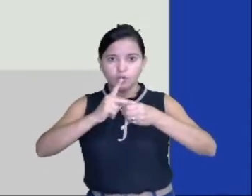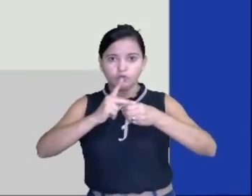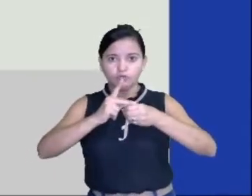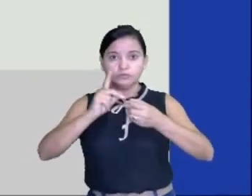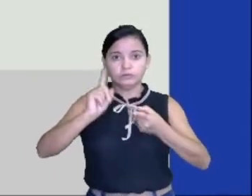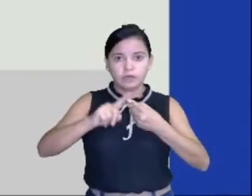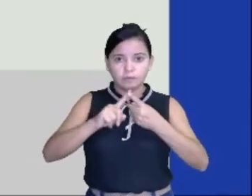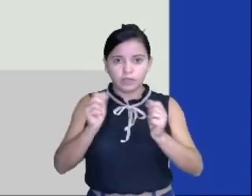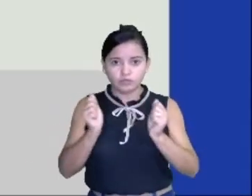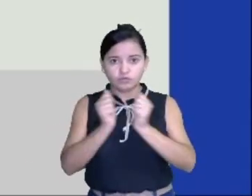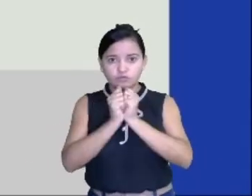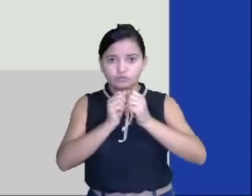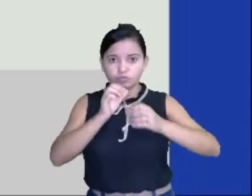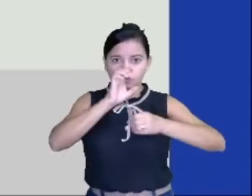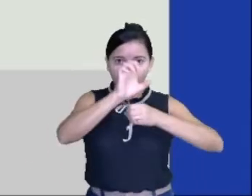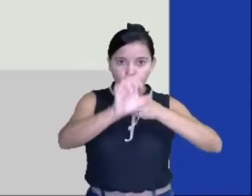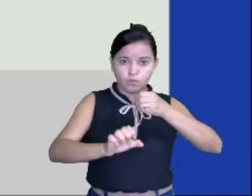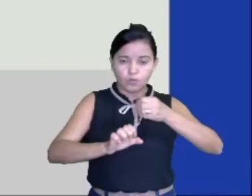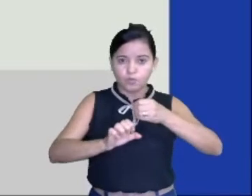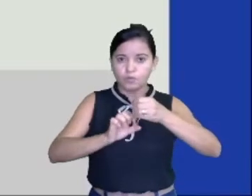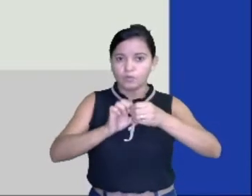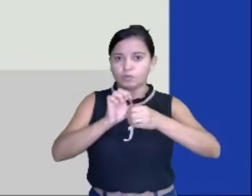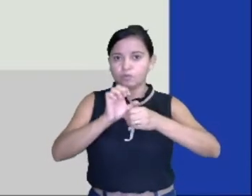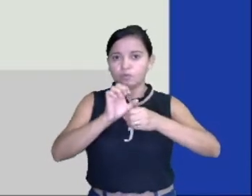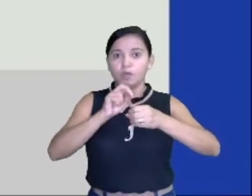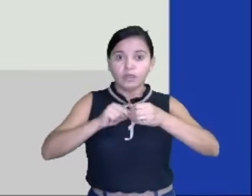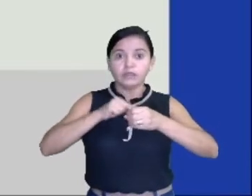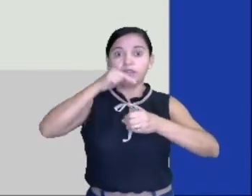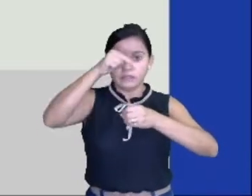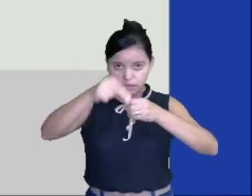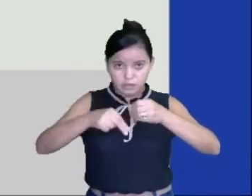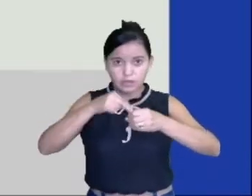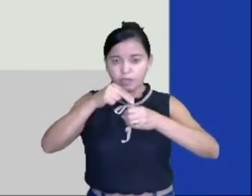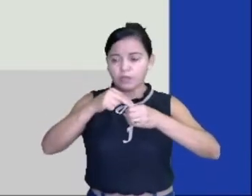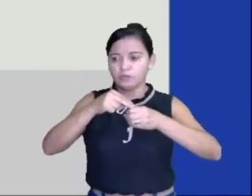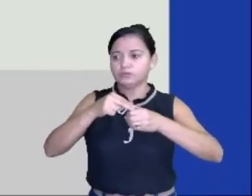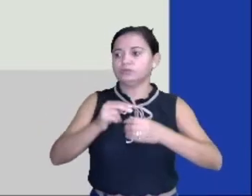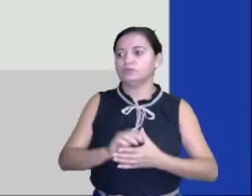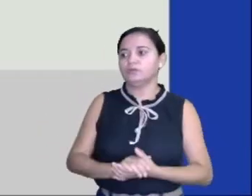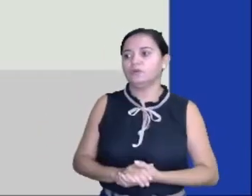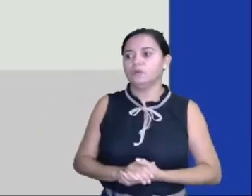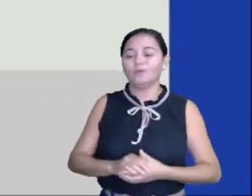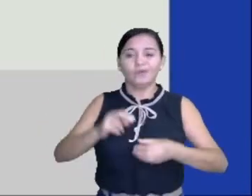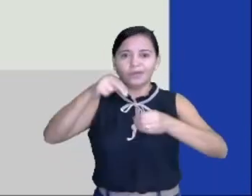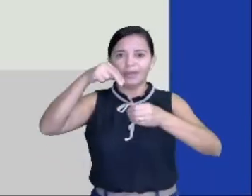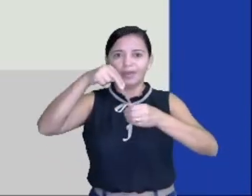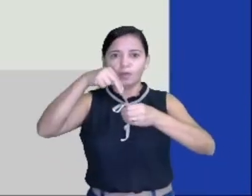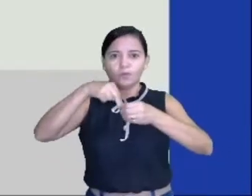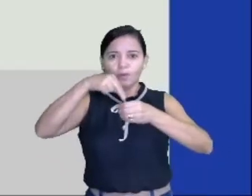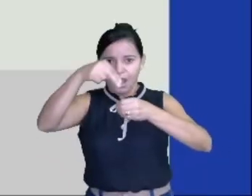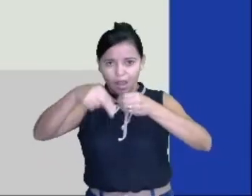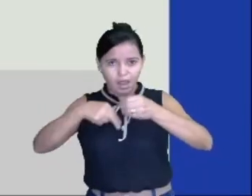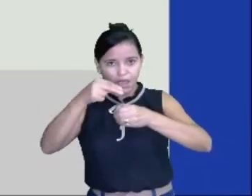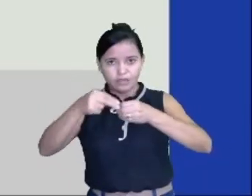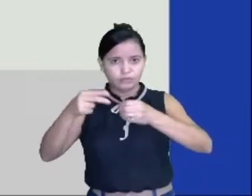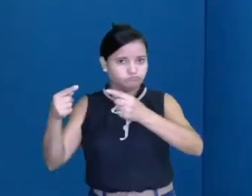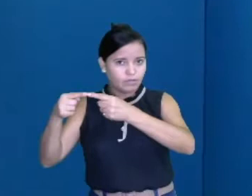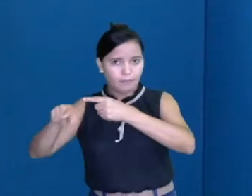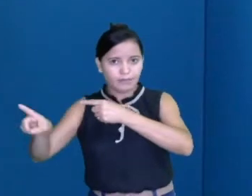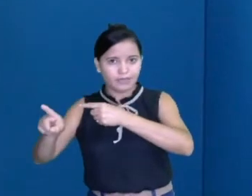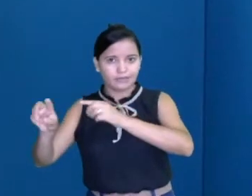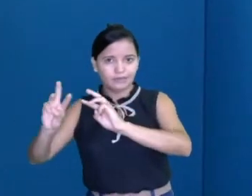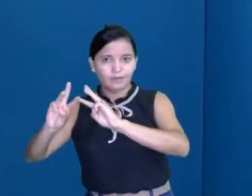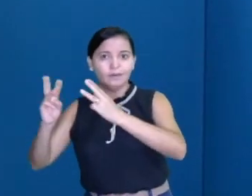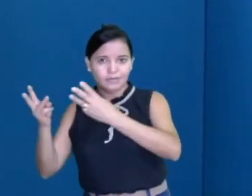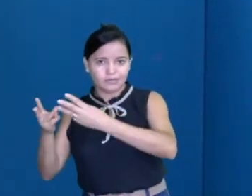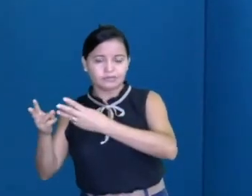no núcleo do átomo determina a massa atômica, pois os elétrons têm massa desprezível. Só para reforçar, por favor, produção, volta aqui para mim, e vocês não